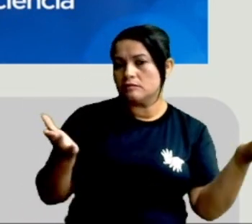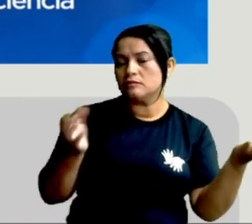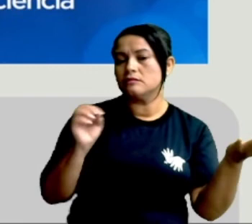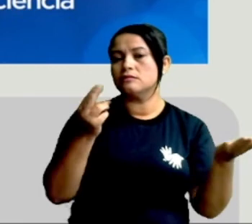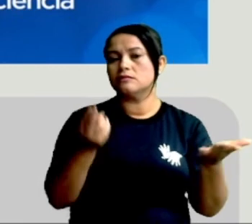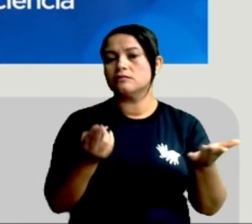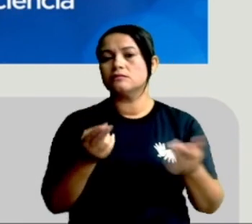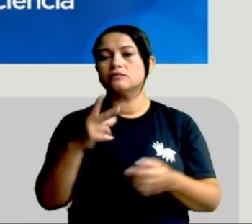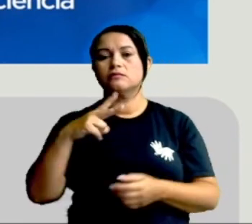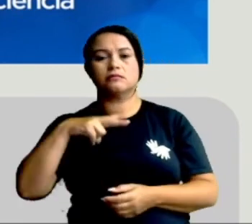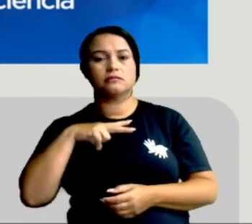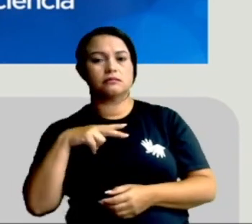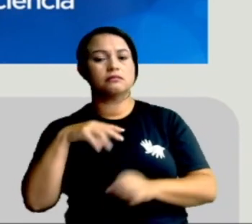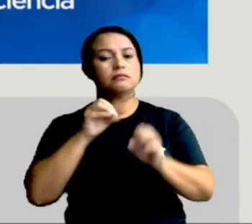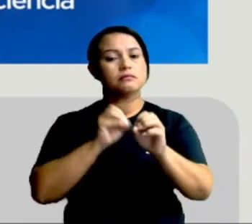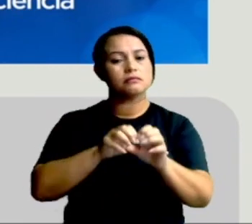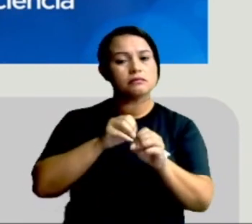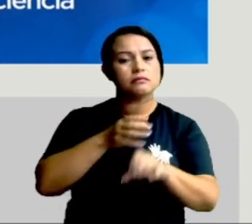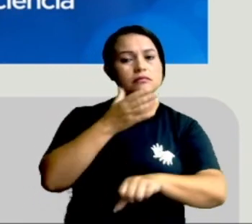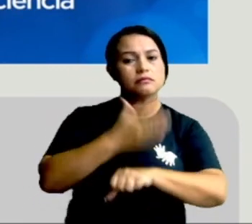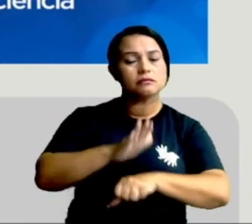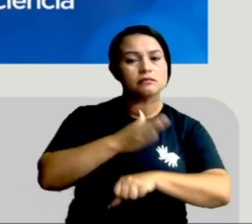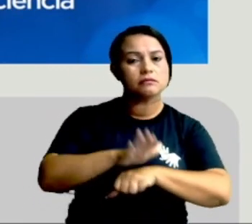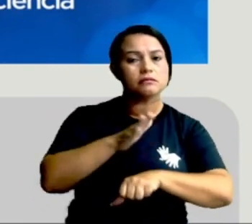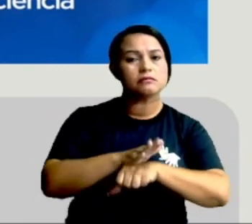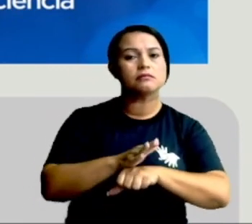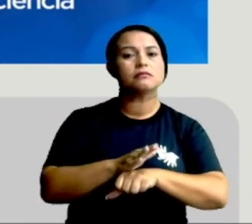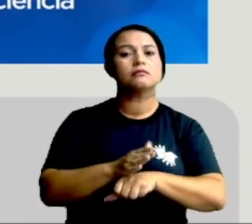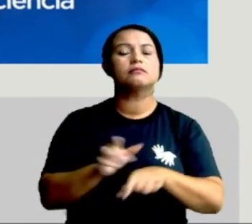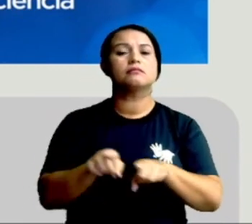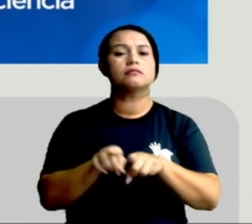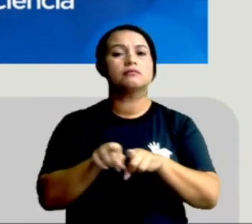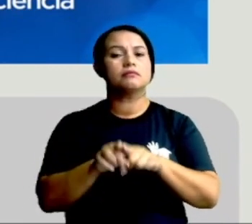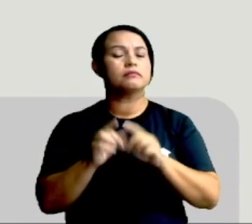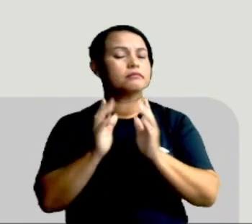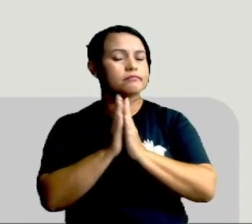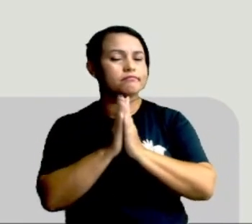ensino, pela prática, pelo culto e pelos ritos.